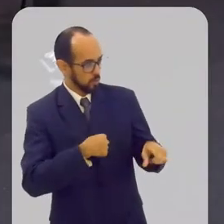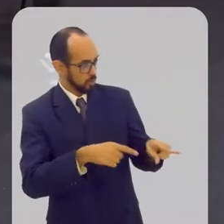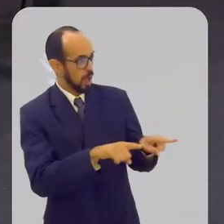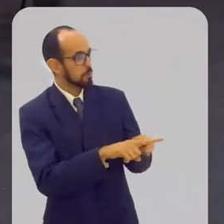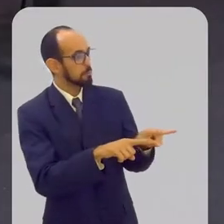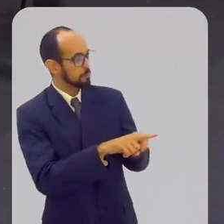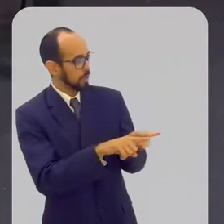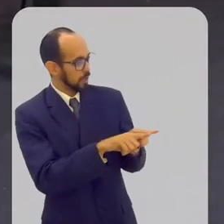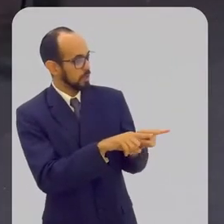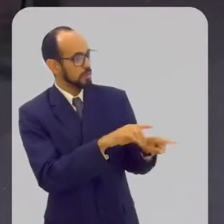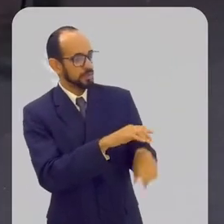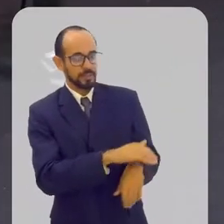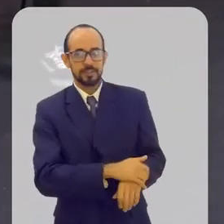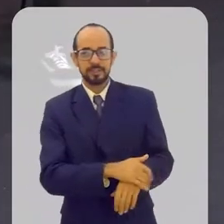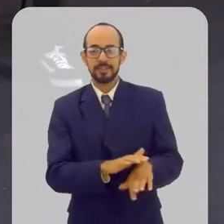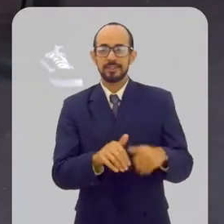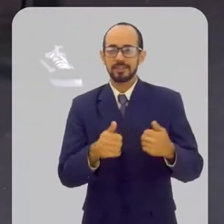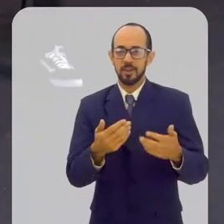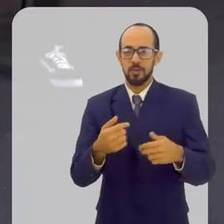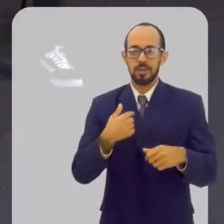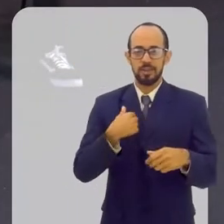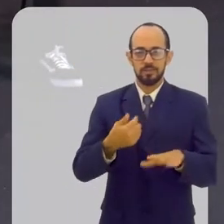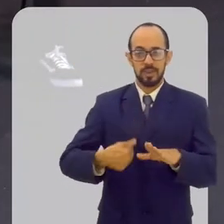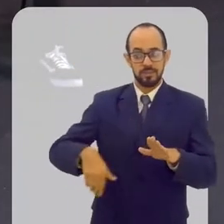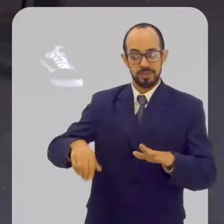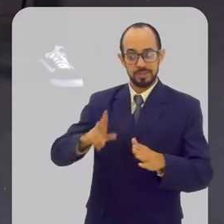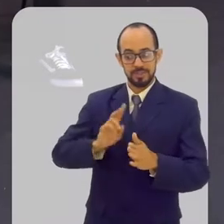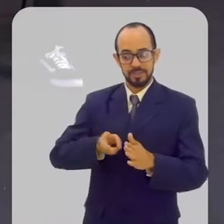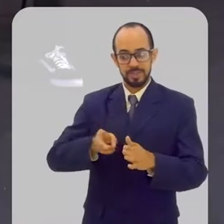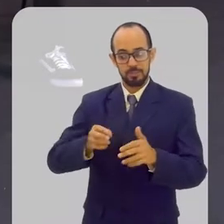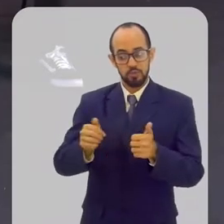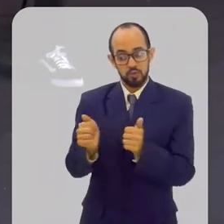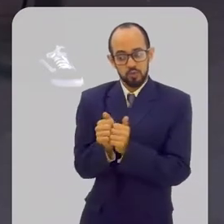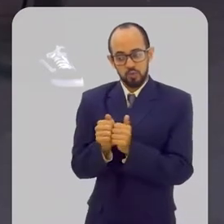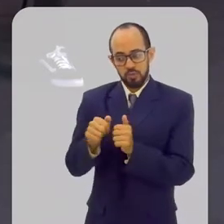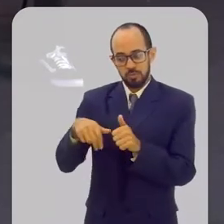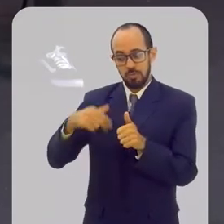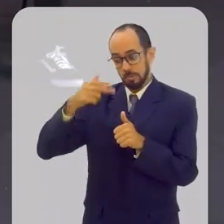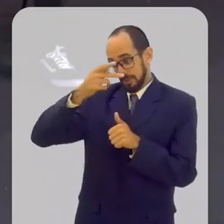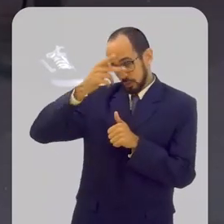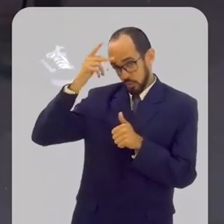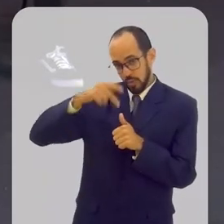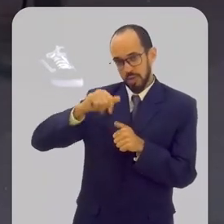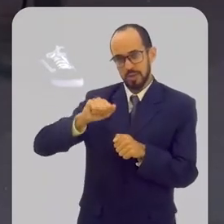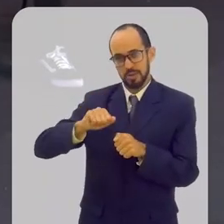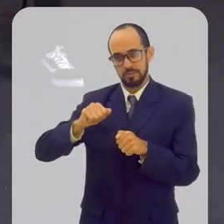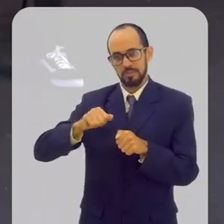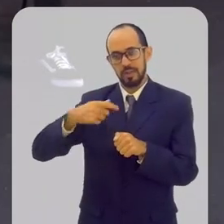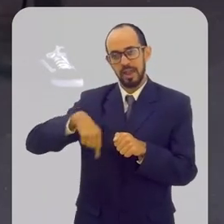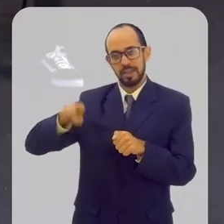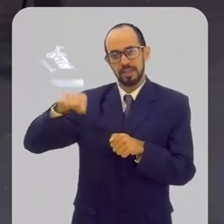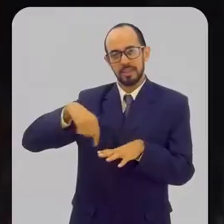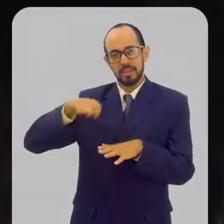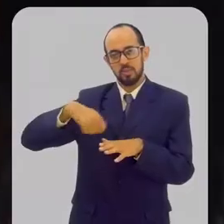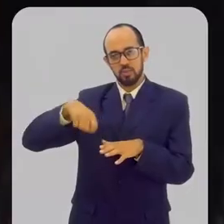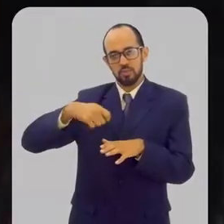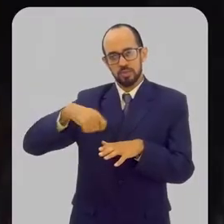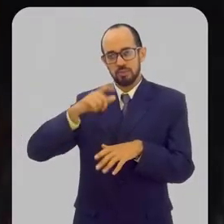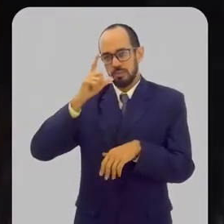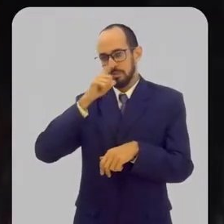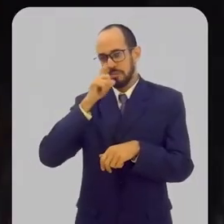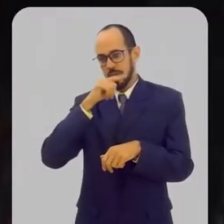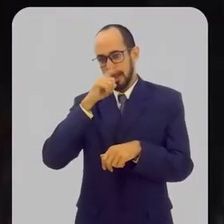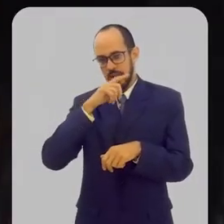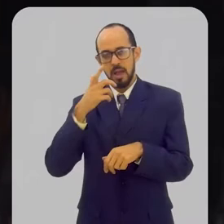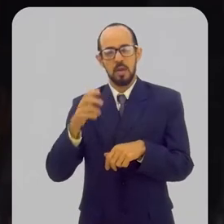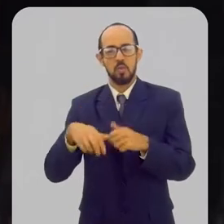que você vai da sala para cozinhar? Eu ficava sempre atrás das pessoas. Vim comigo à noite, né? Para ir até a cozinha, tomar uma água, né? Beber